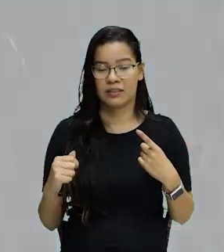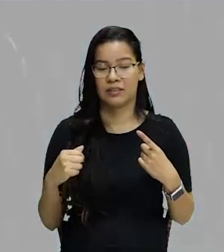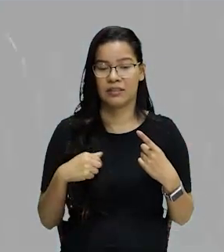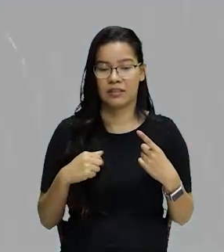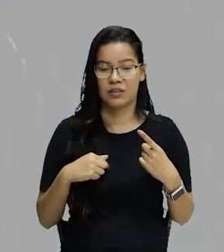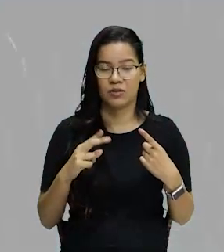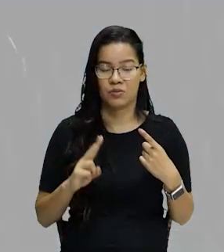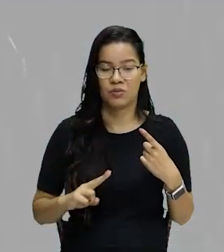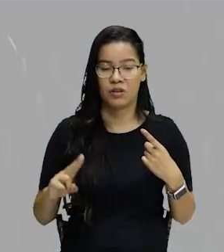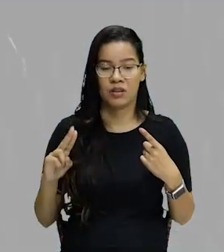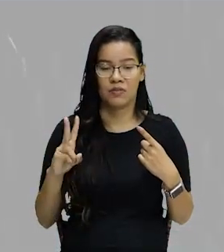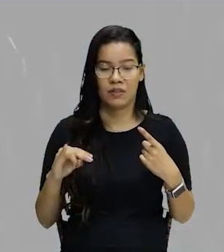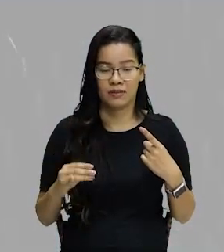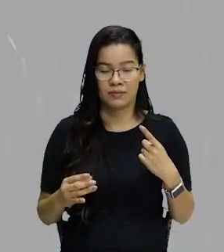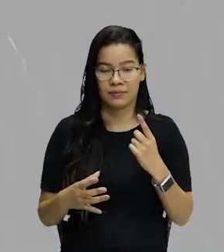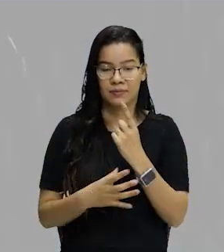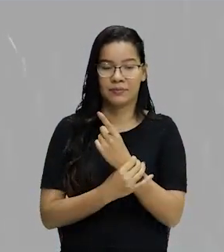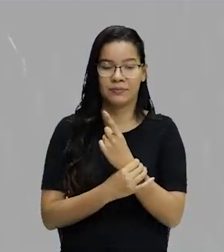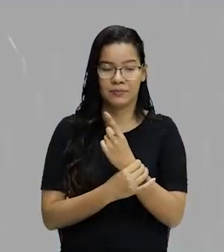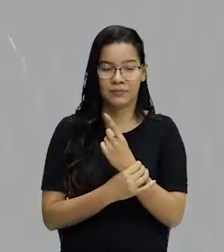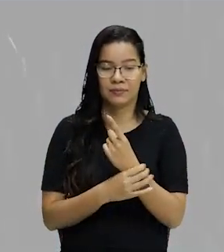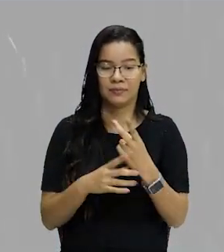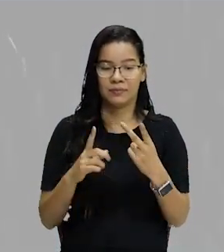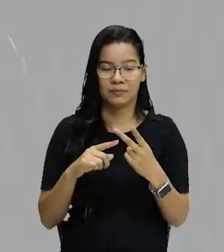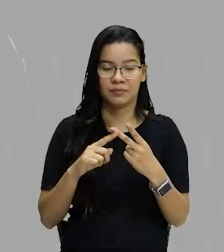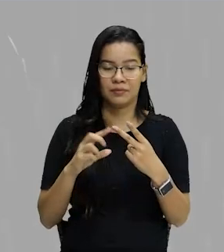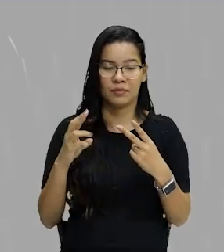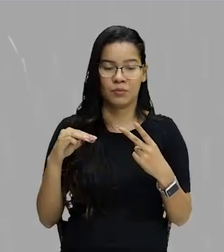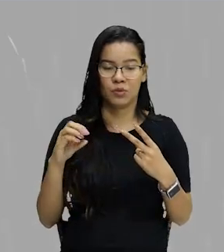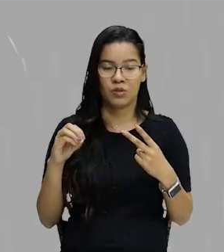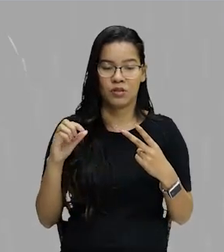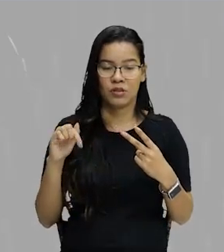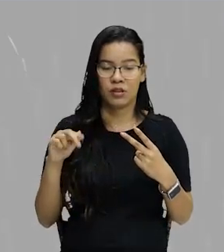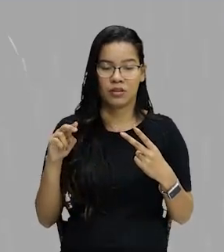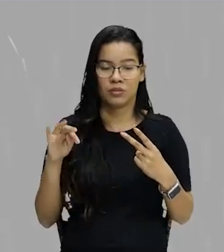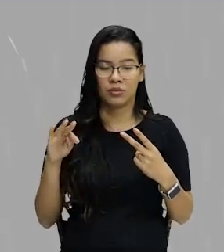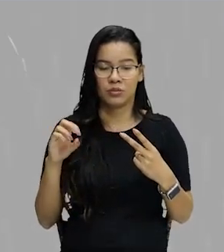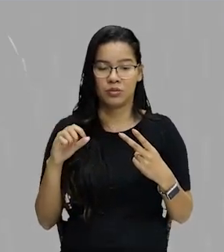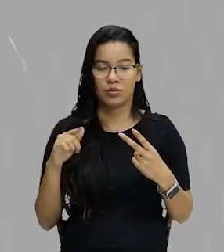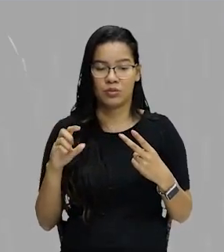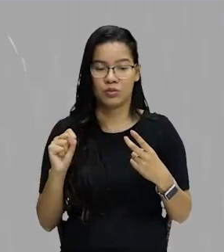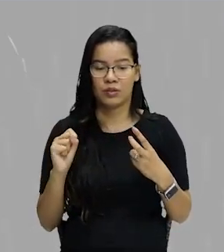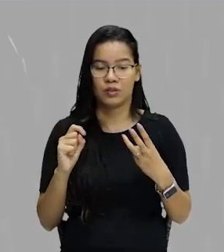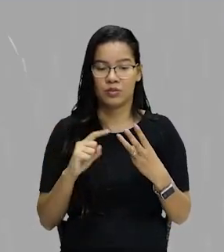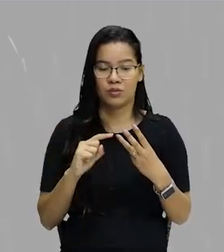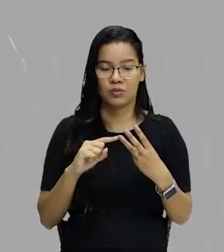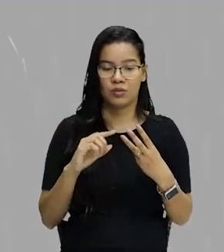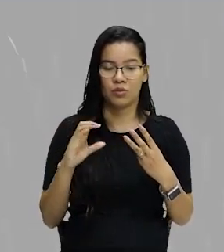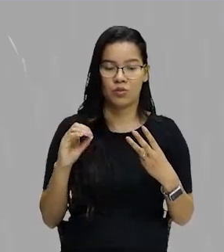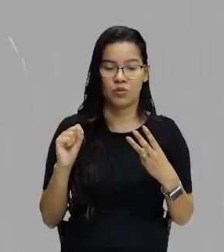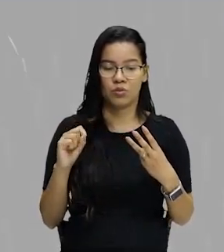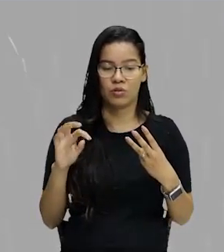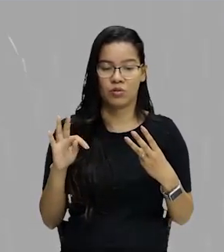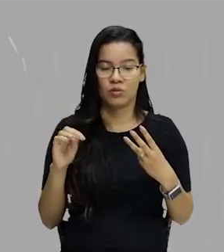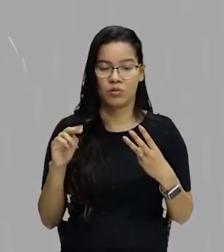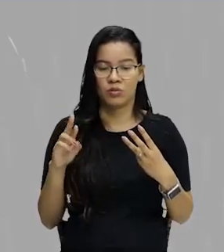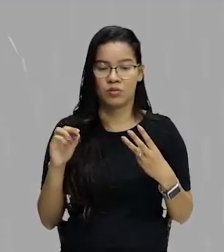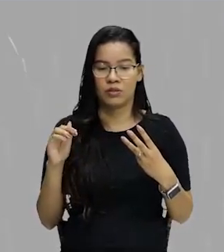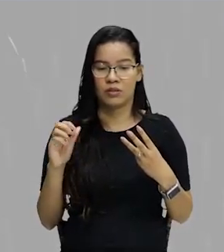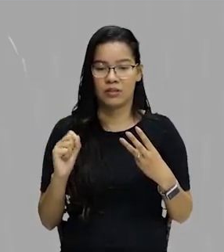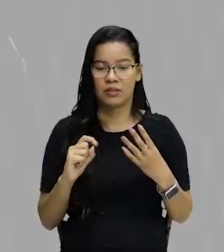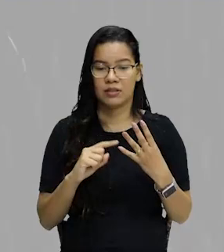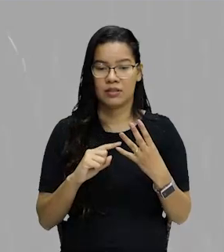vai ali se prender, os mosquetões, as costuras, a